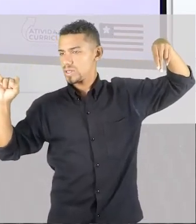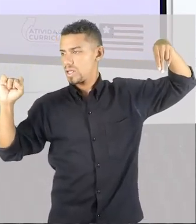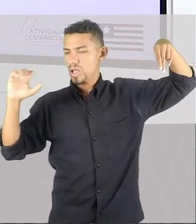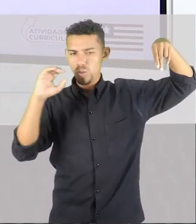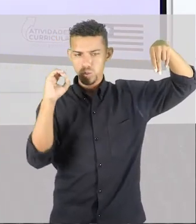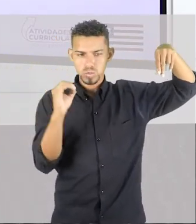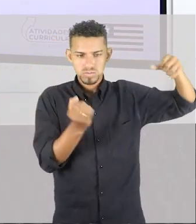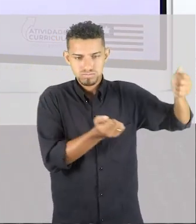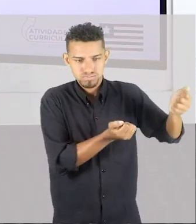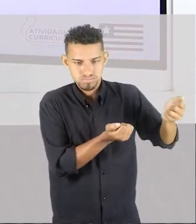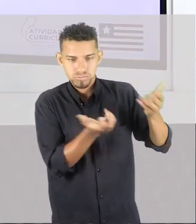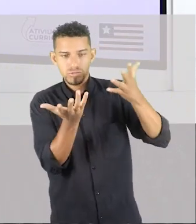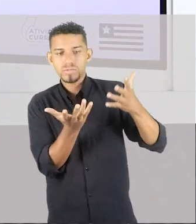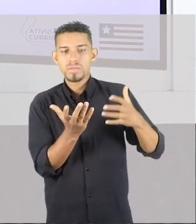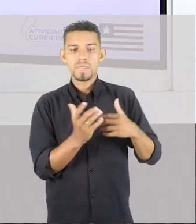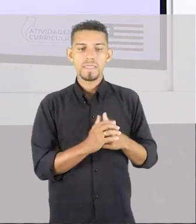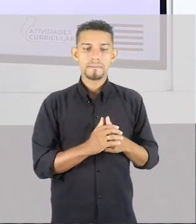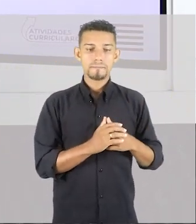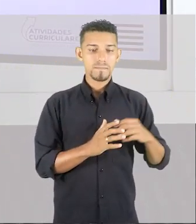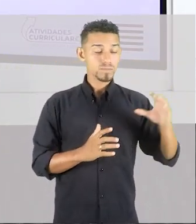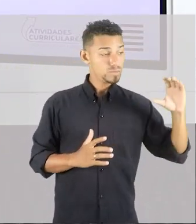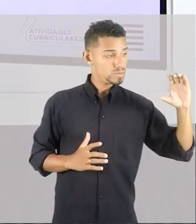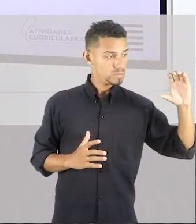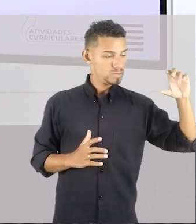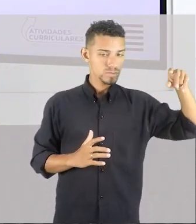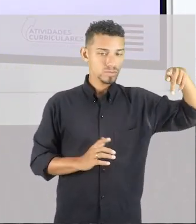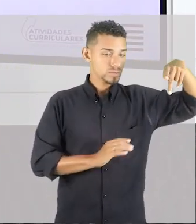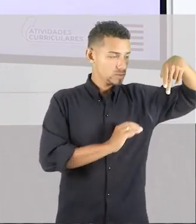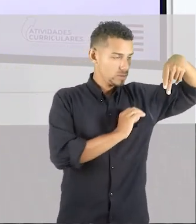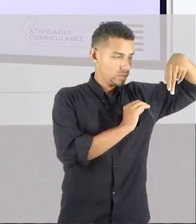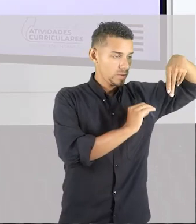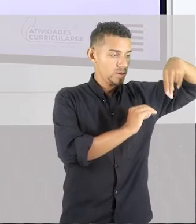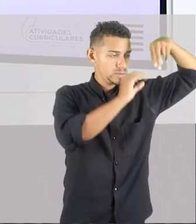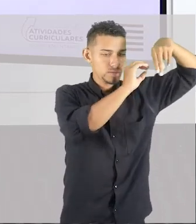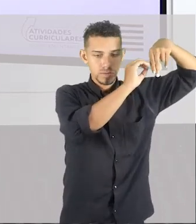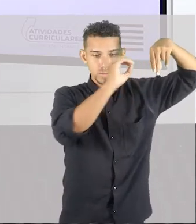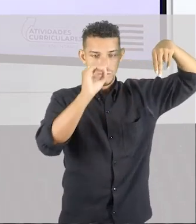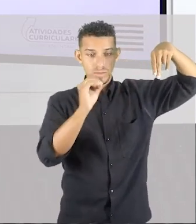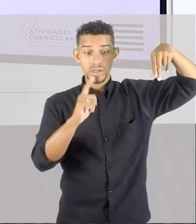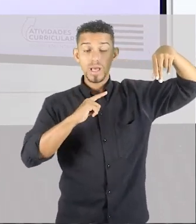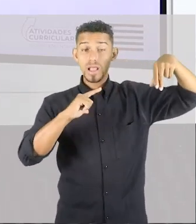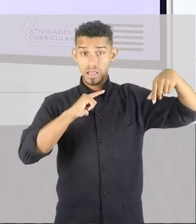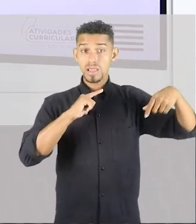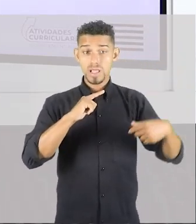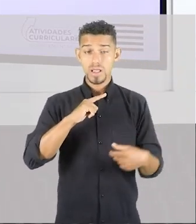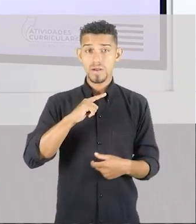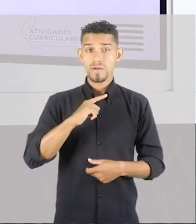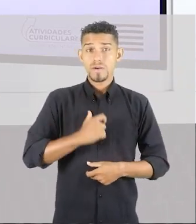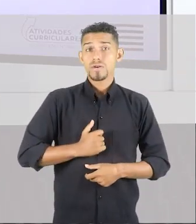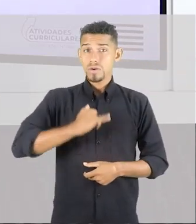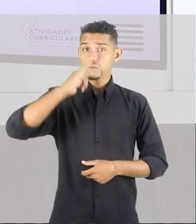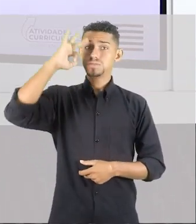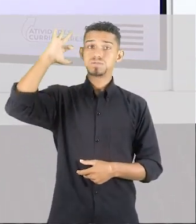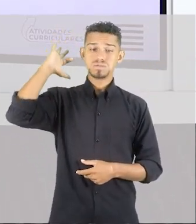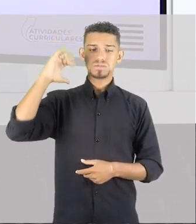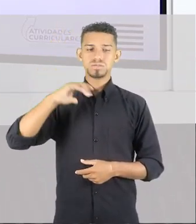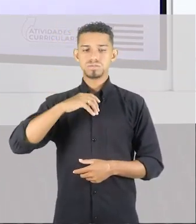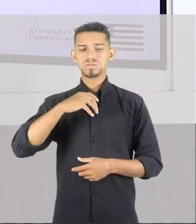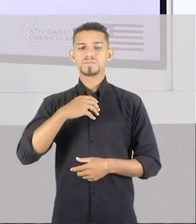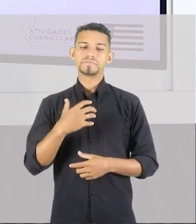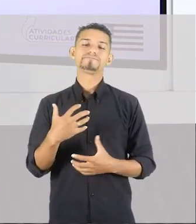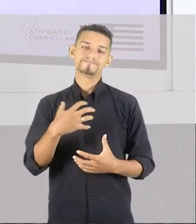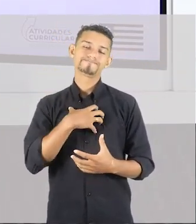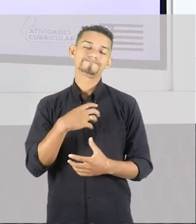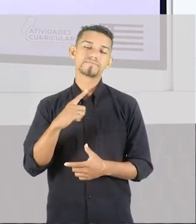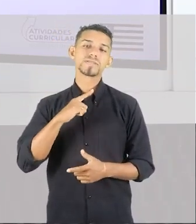eu lançar essa carga, ela entrar no campo, devido a ela estar carregada e ela ter velocidade, ela sofre